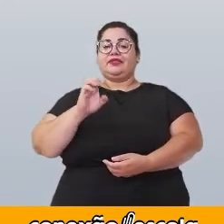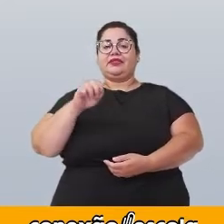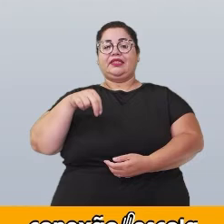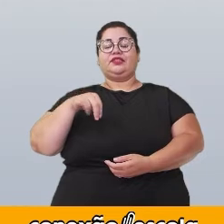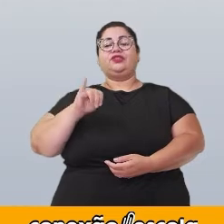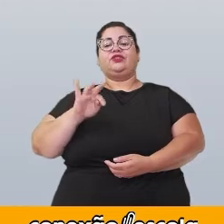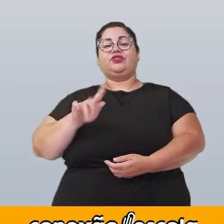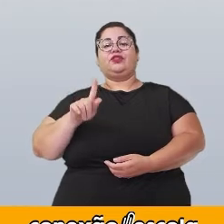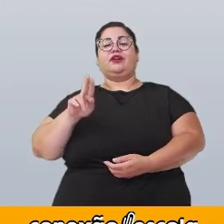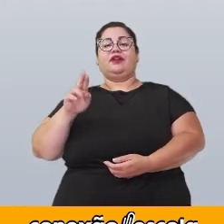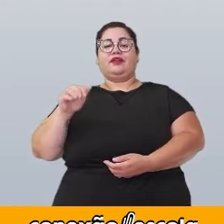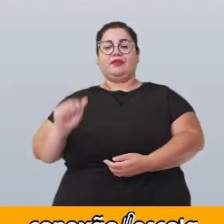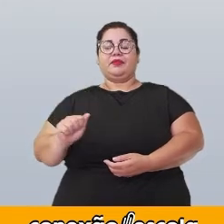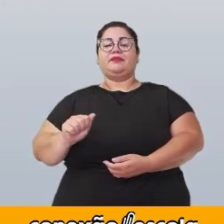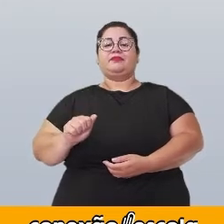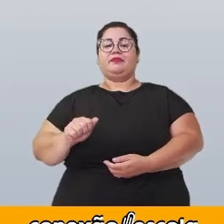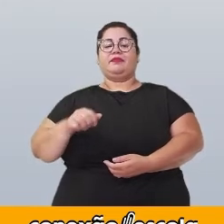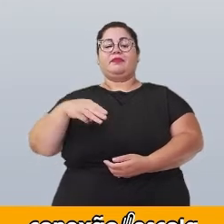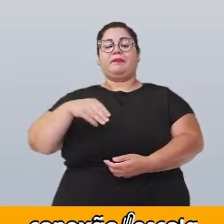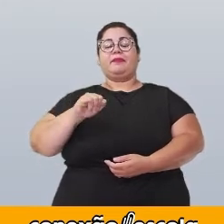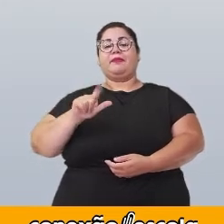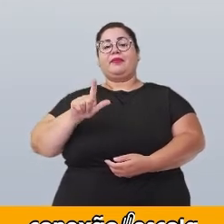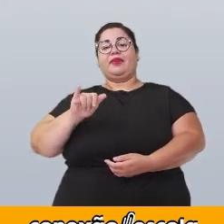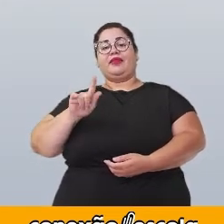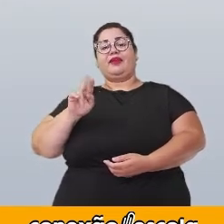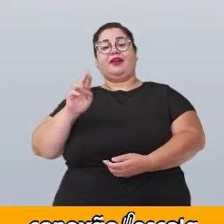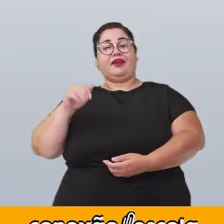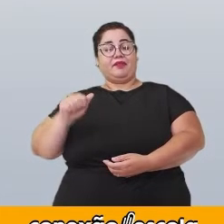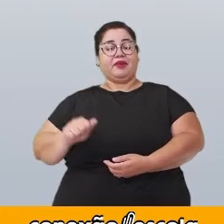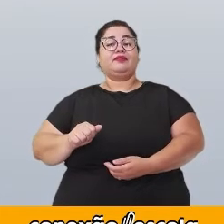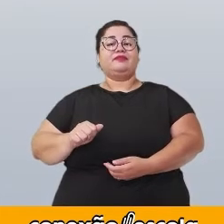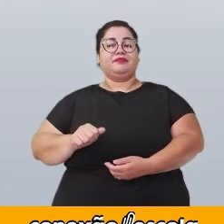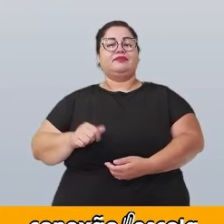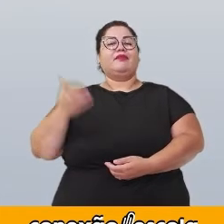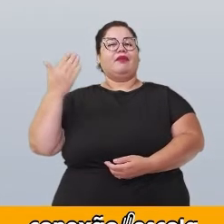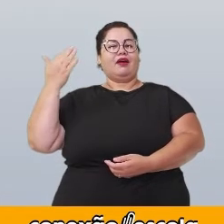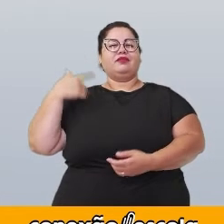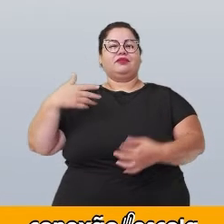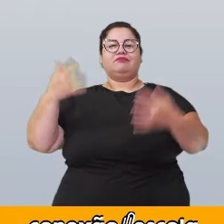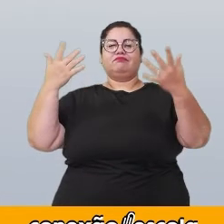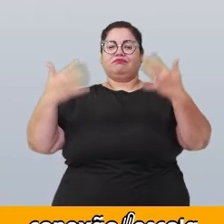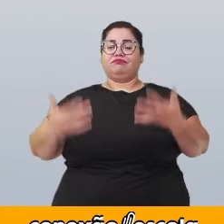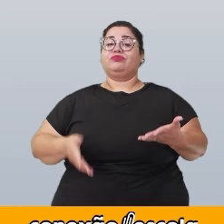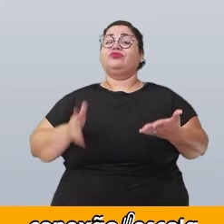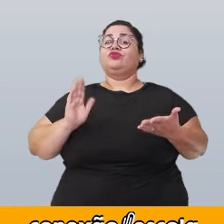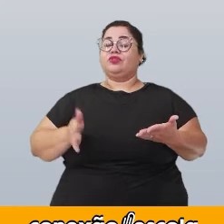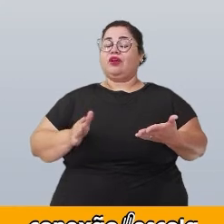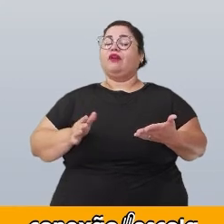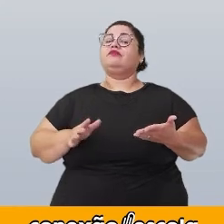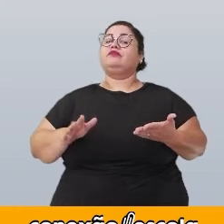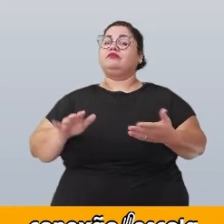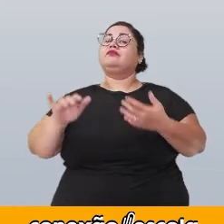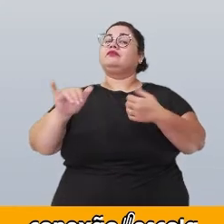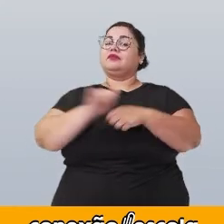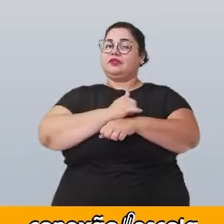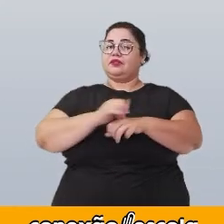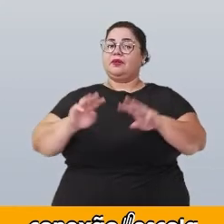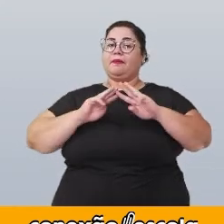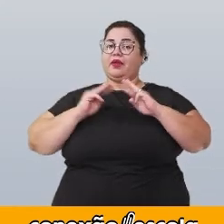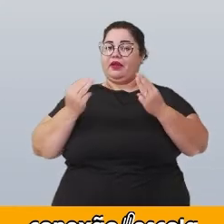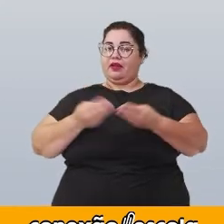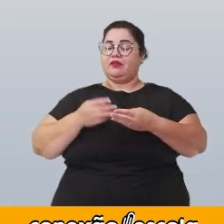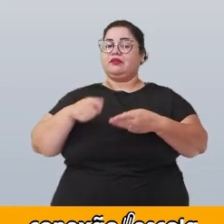o centigrama e o miligrama. E como eu já tinha dito para vocês, geralmente a massa